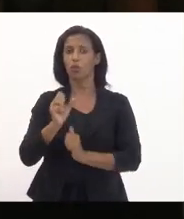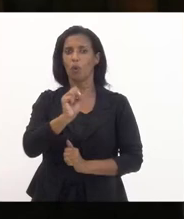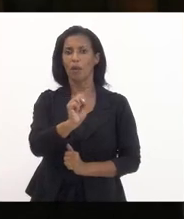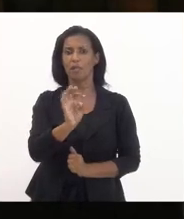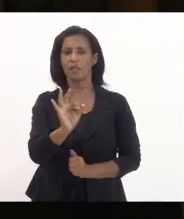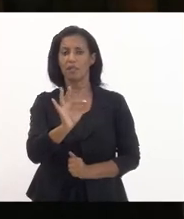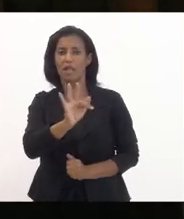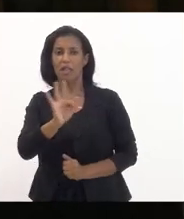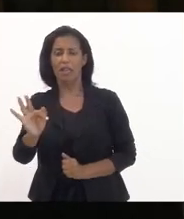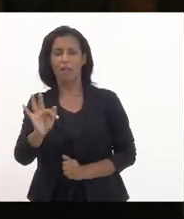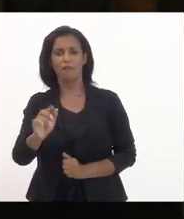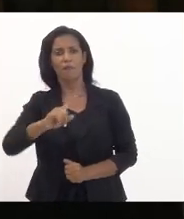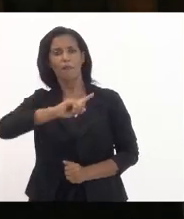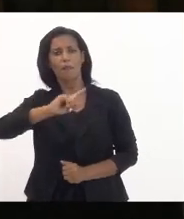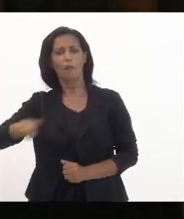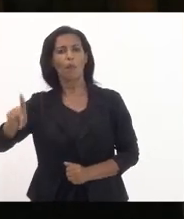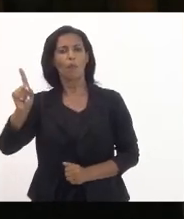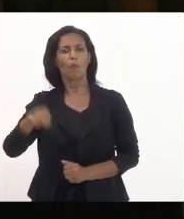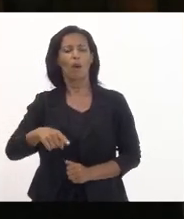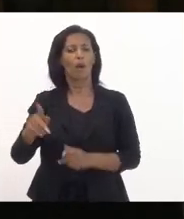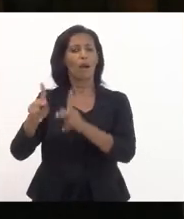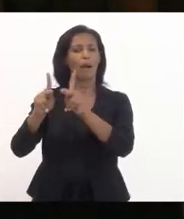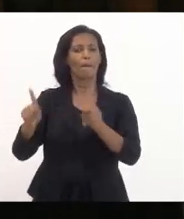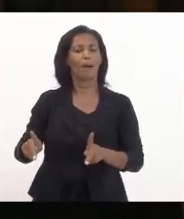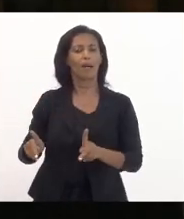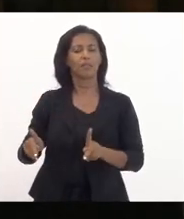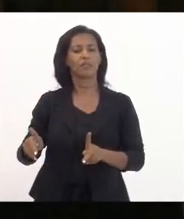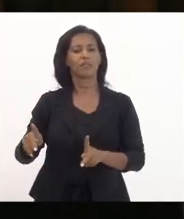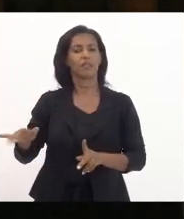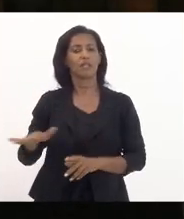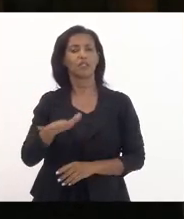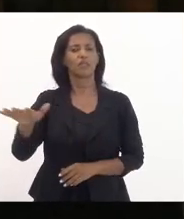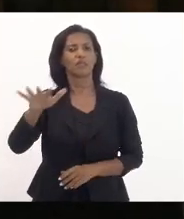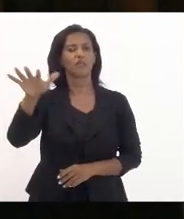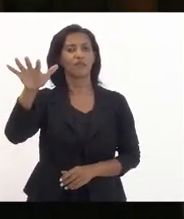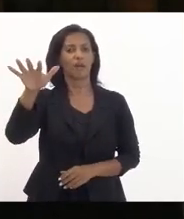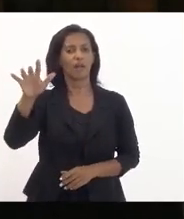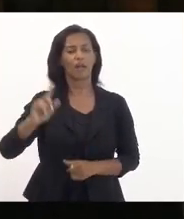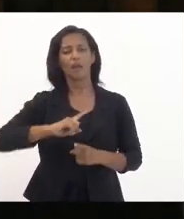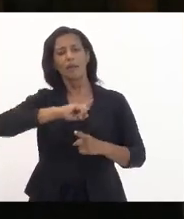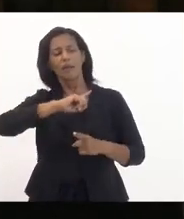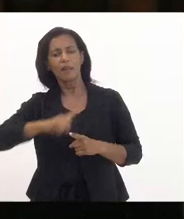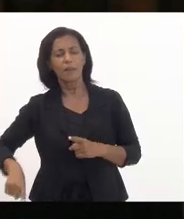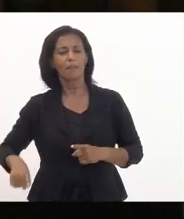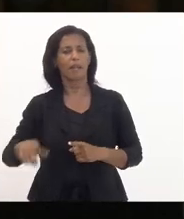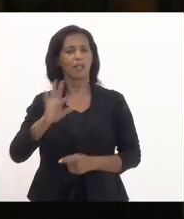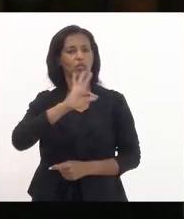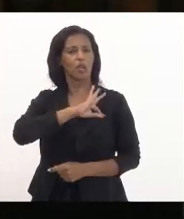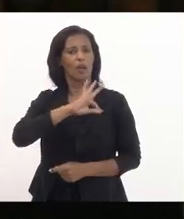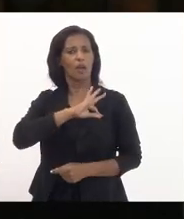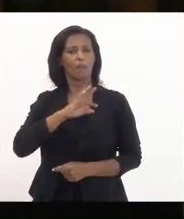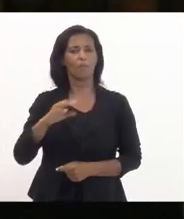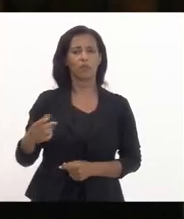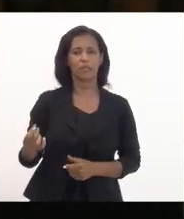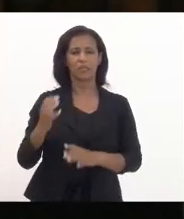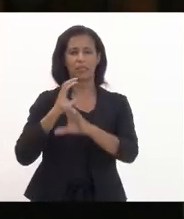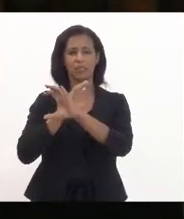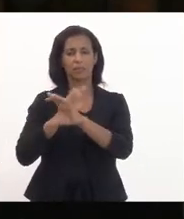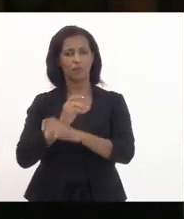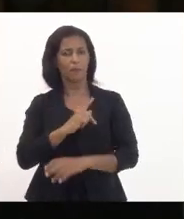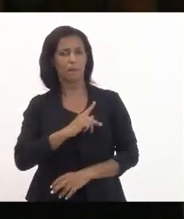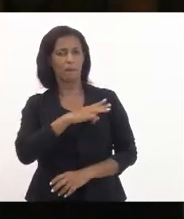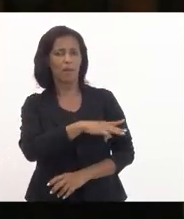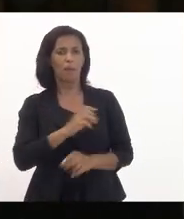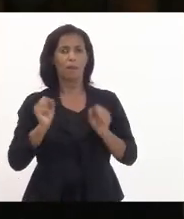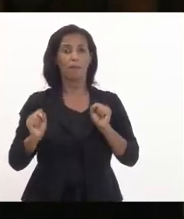Federal, impede a paz nas favelas do Rio de Janeiro. Impede que a nossa honrada Polícia Militar, a nossa Polícia Civil,